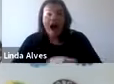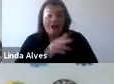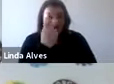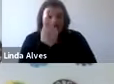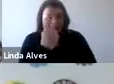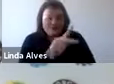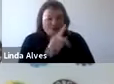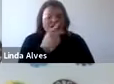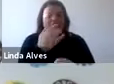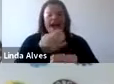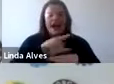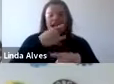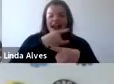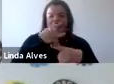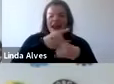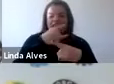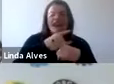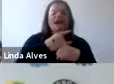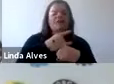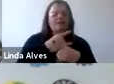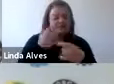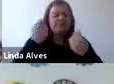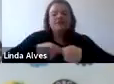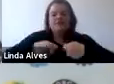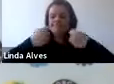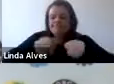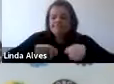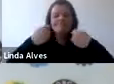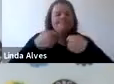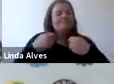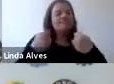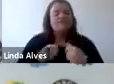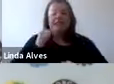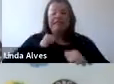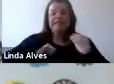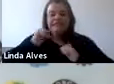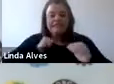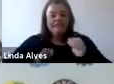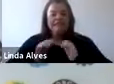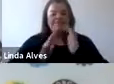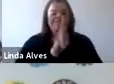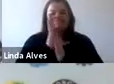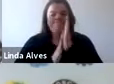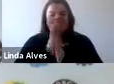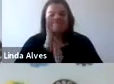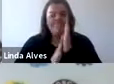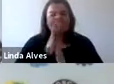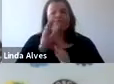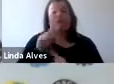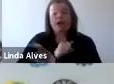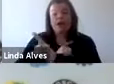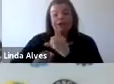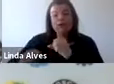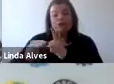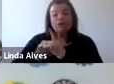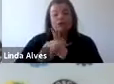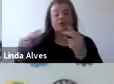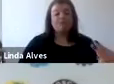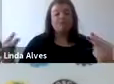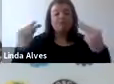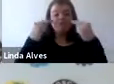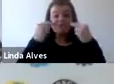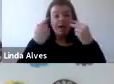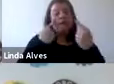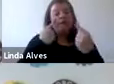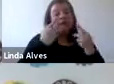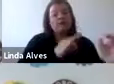aqui nesse plantão, porque realmente os trabalhadores, né, ficam todos ansiosos, a sociedade, e também é bom que a sociedade vá